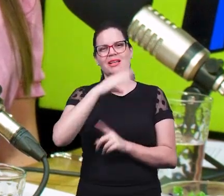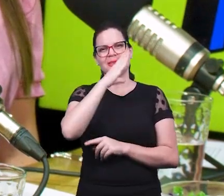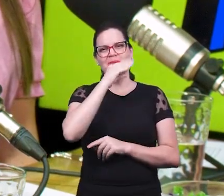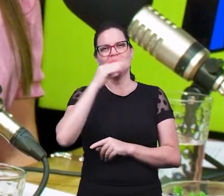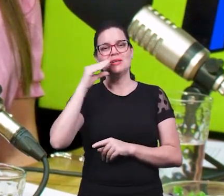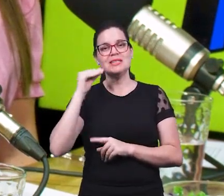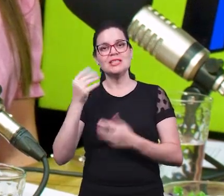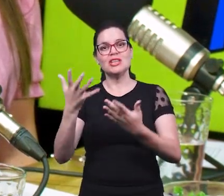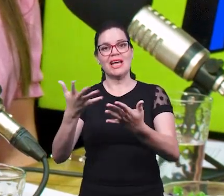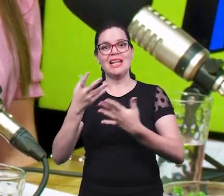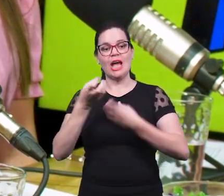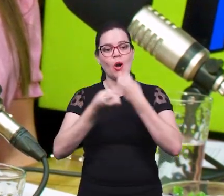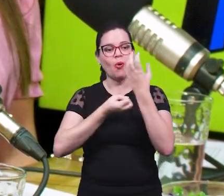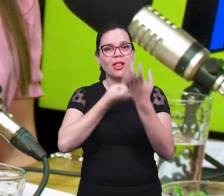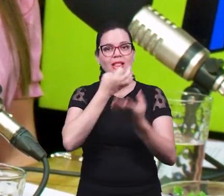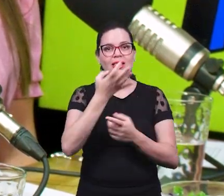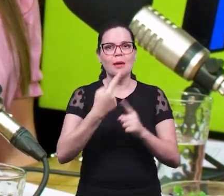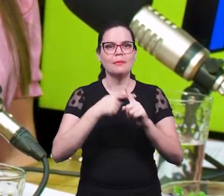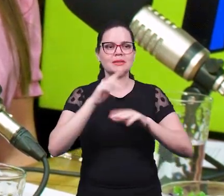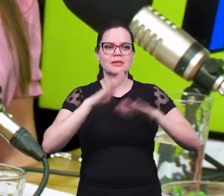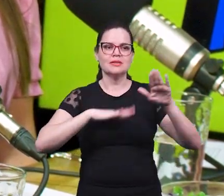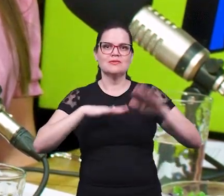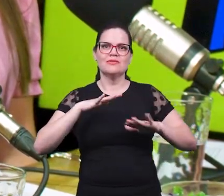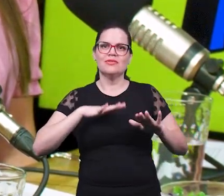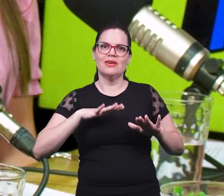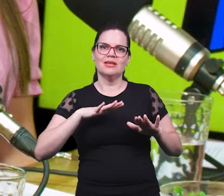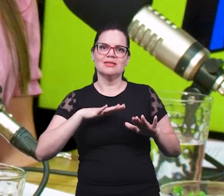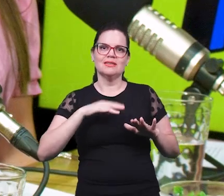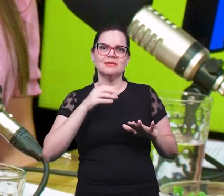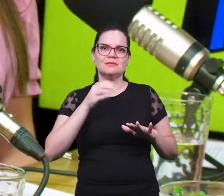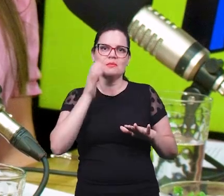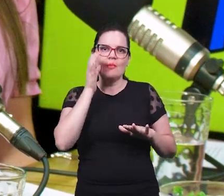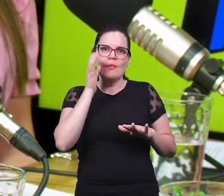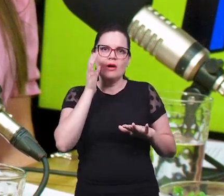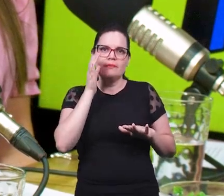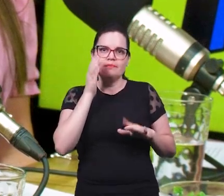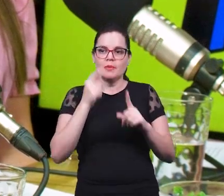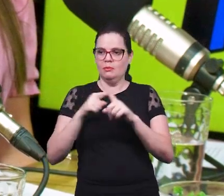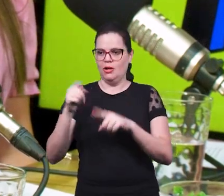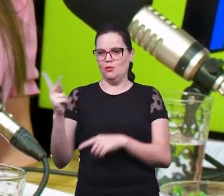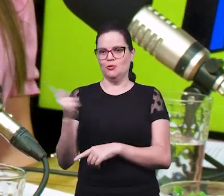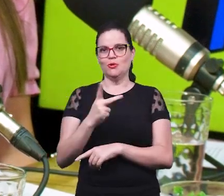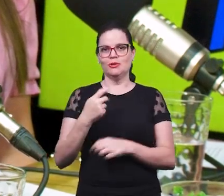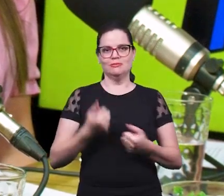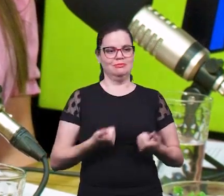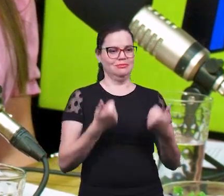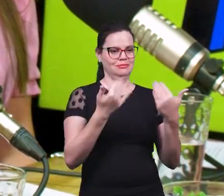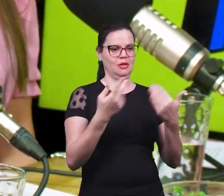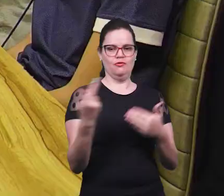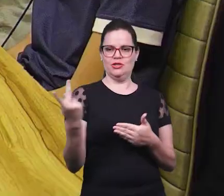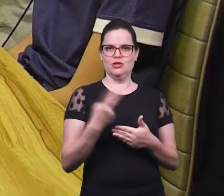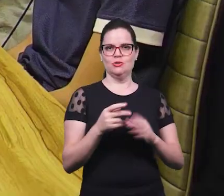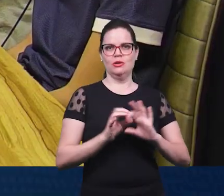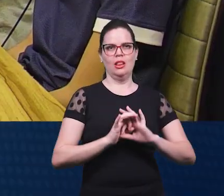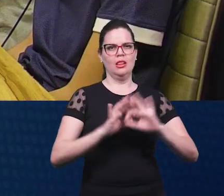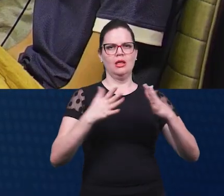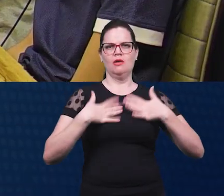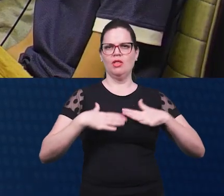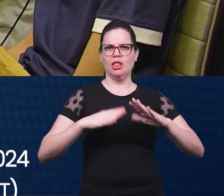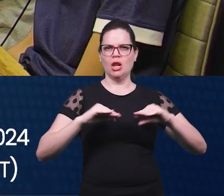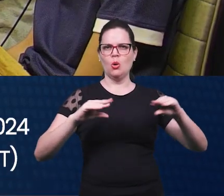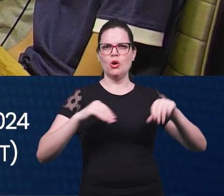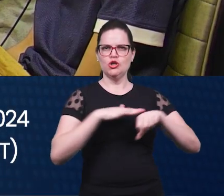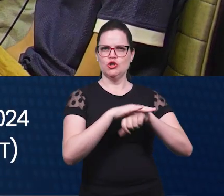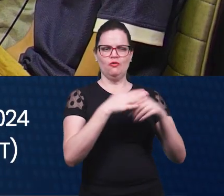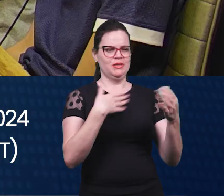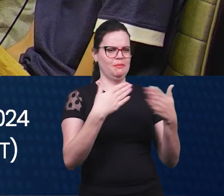está aberto para te passar, para conversar. Porque eles estão dizendo que eles têm abertura com os pais, né? Sim. Vocês se sentem à Uhum. vontade, não é